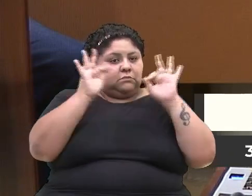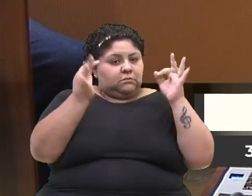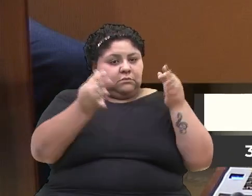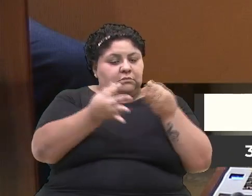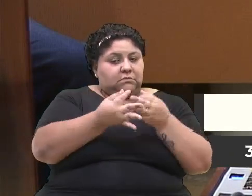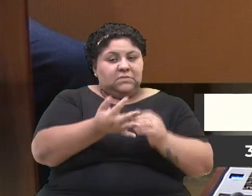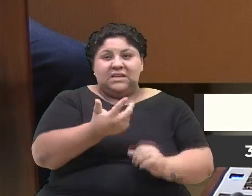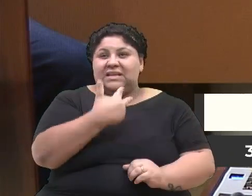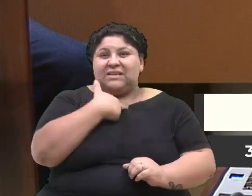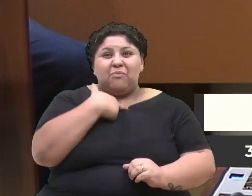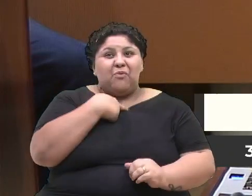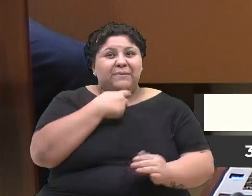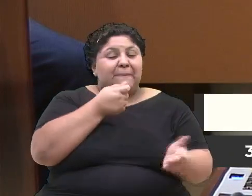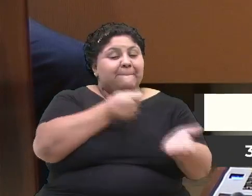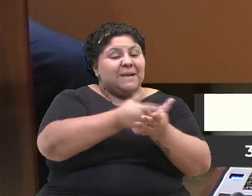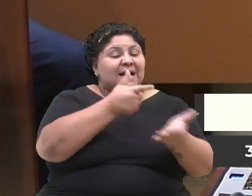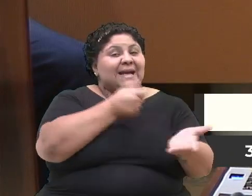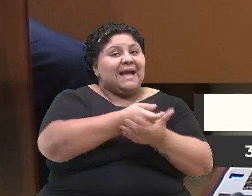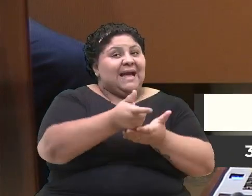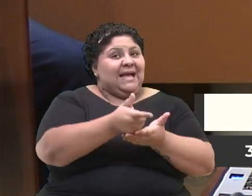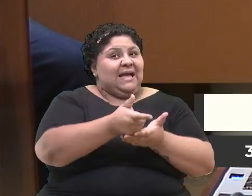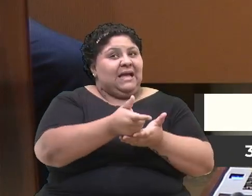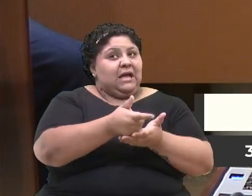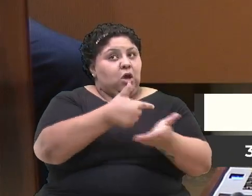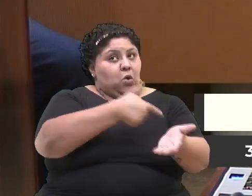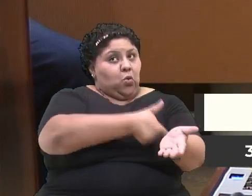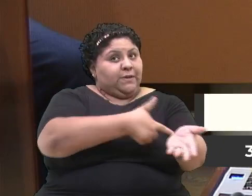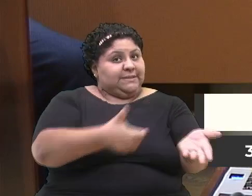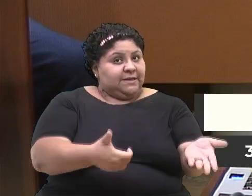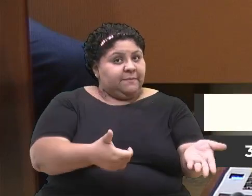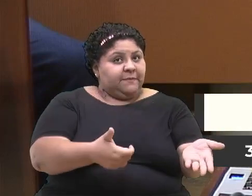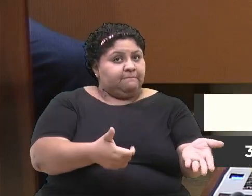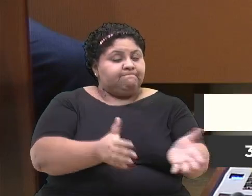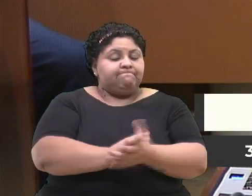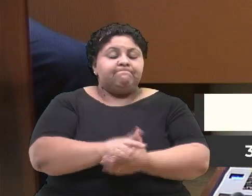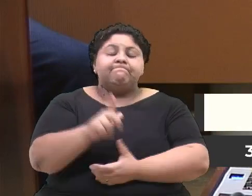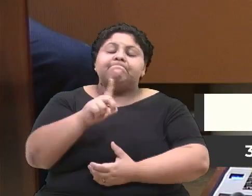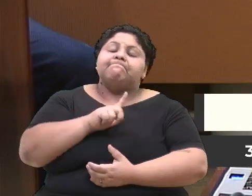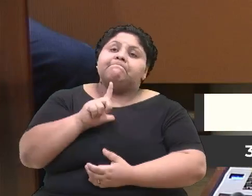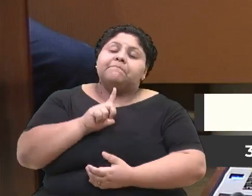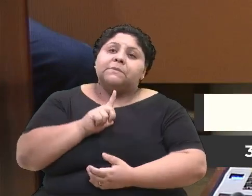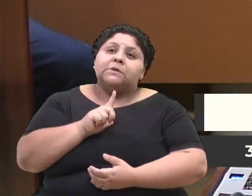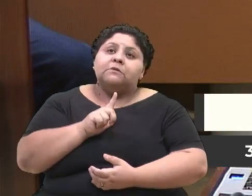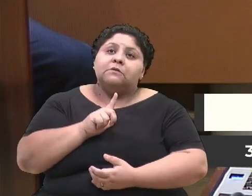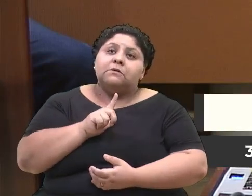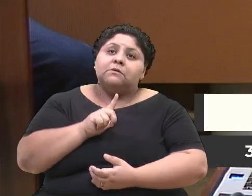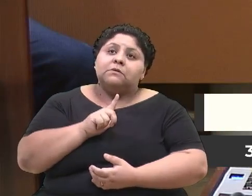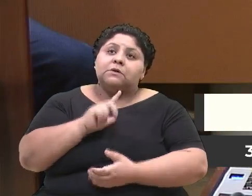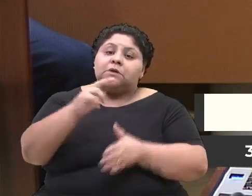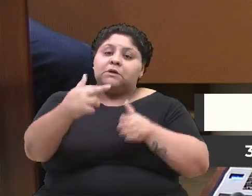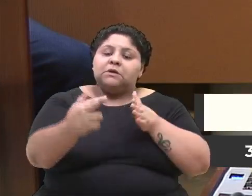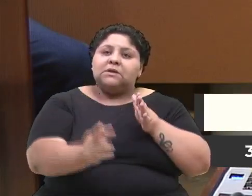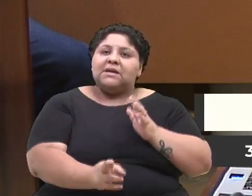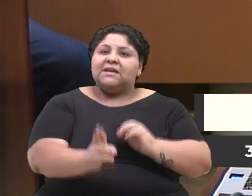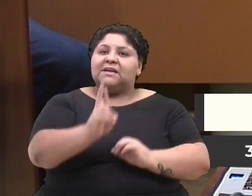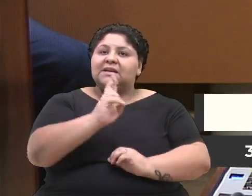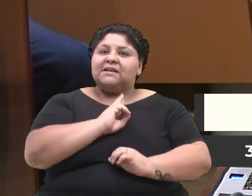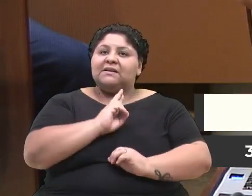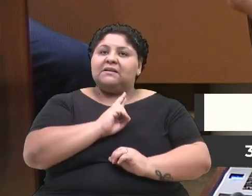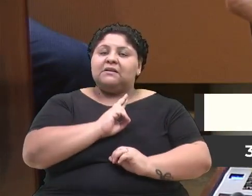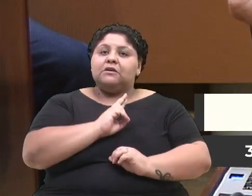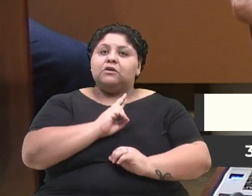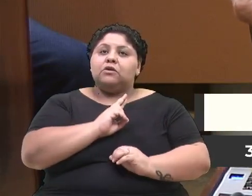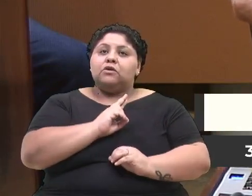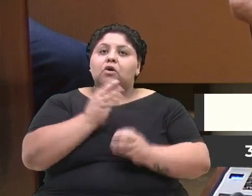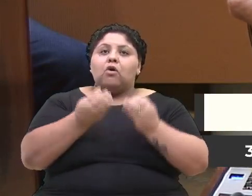podem pagar esse exame, né? Em ter essa resposta, que é muito bem falou